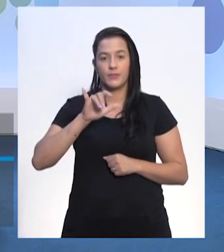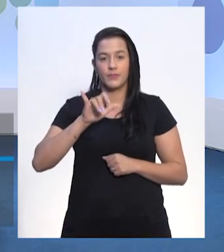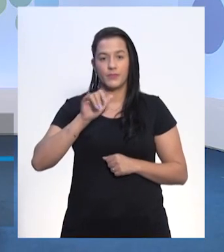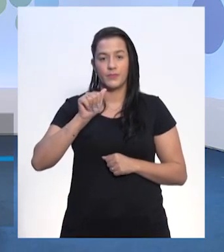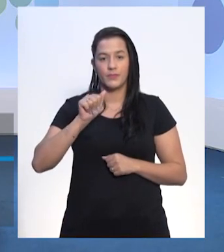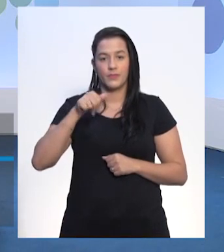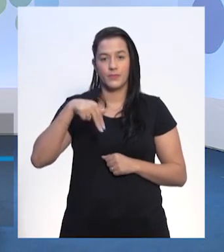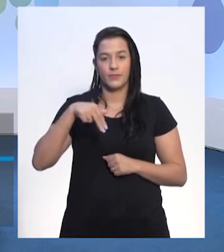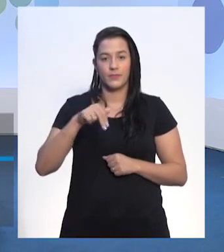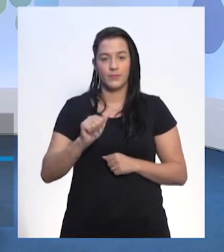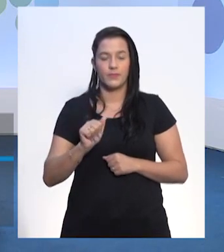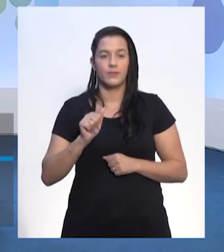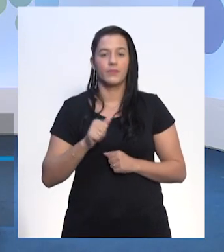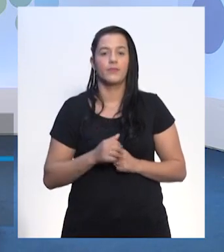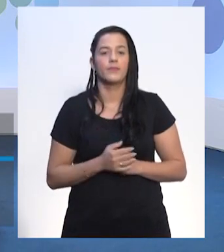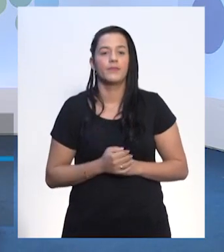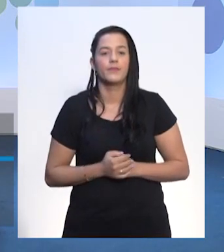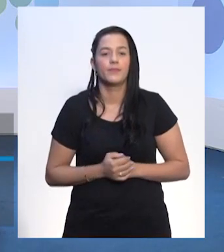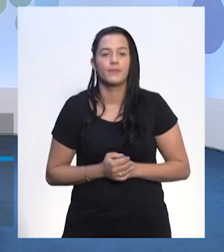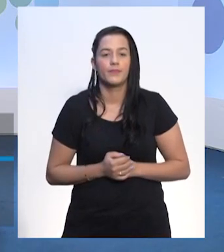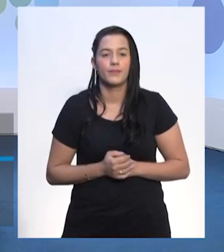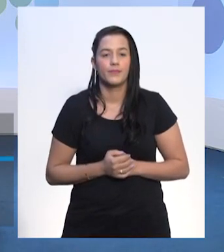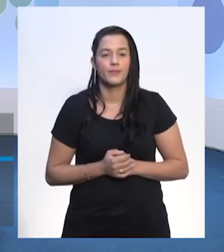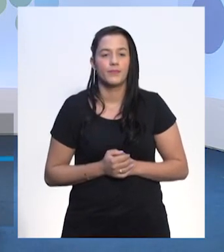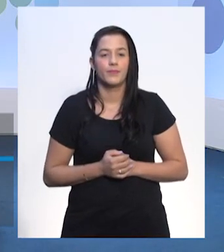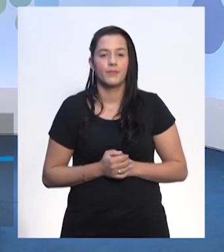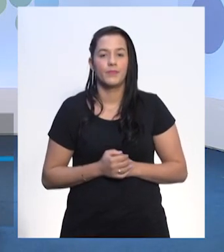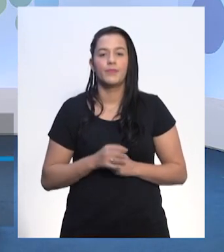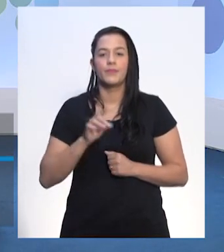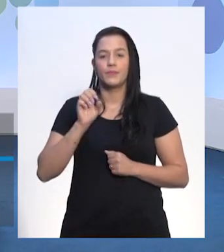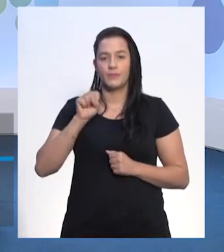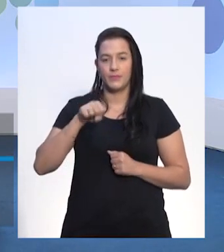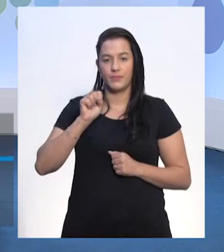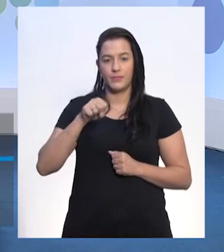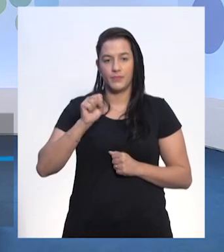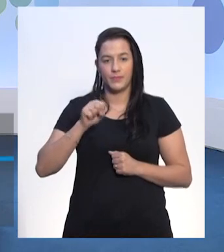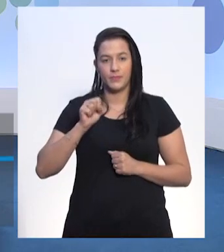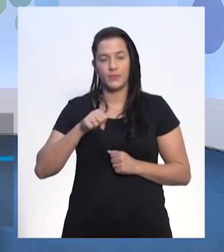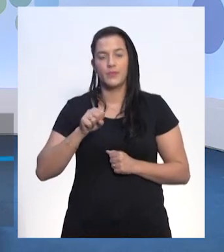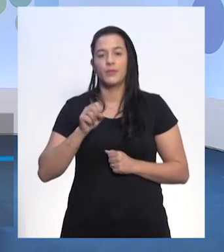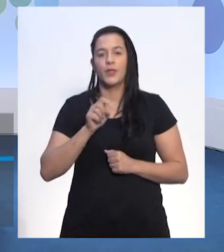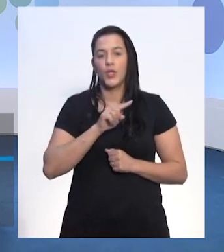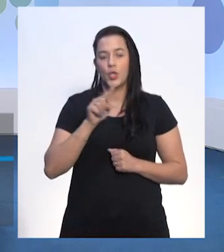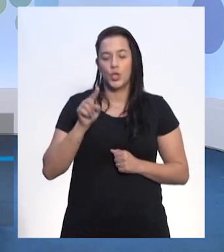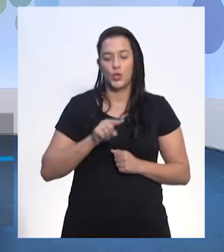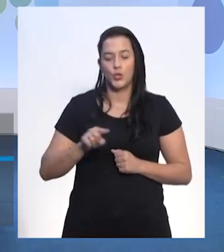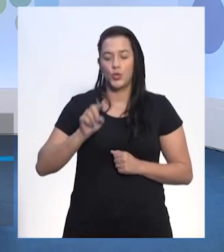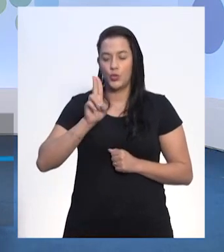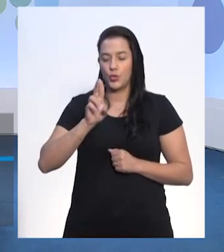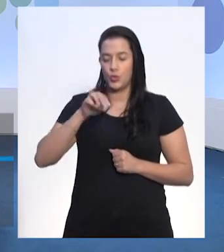Eliana Almeida. Ela faz zumba. Opa, então ela